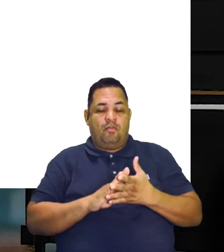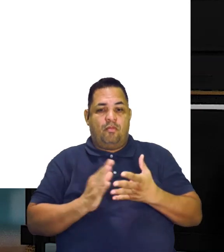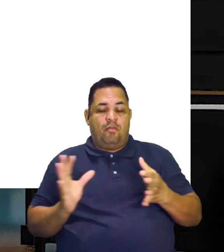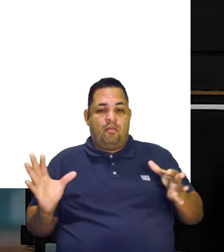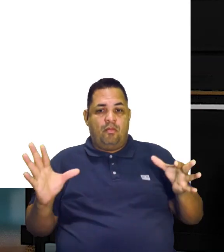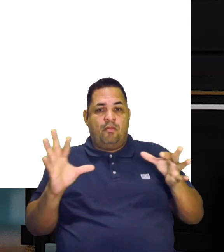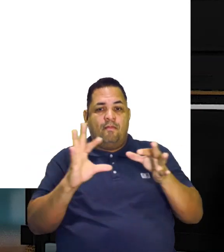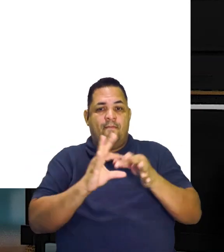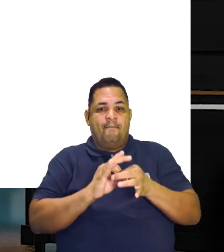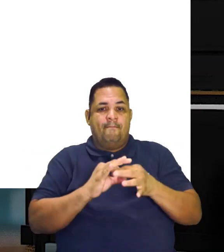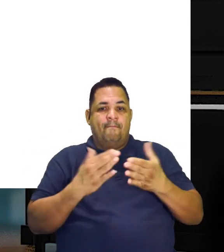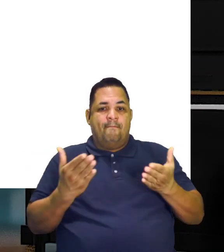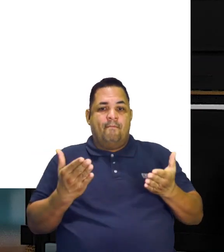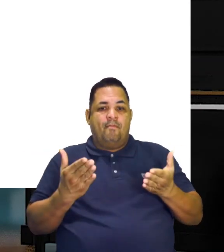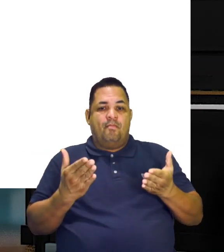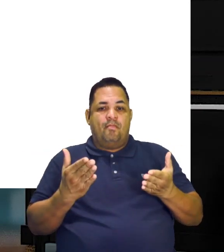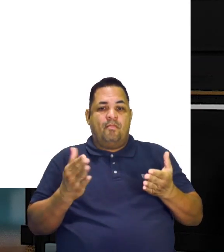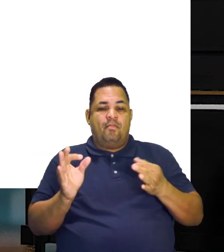está ligado